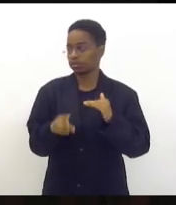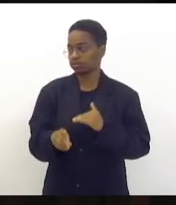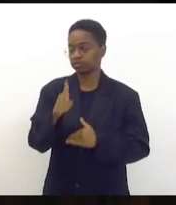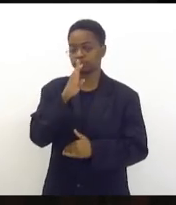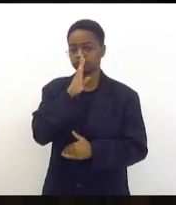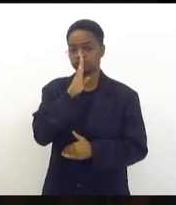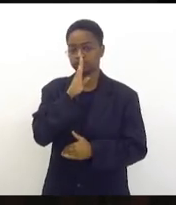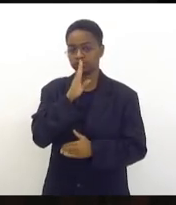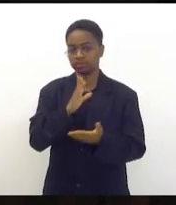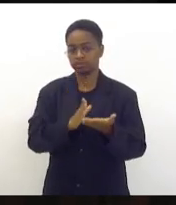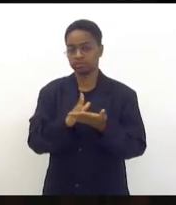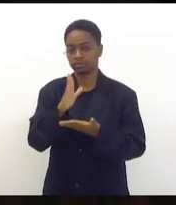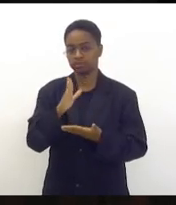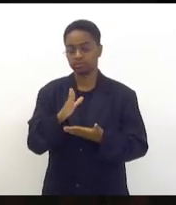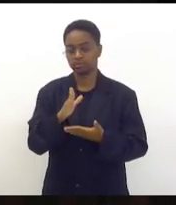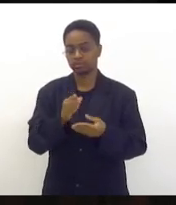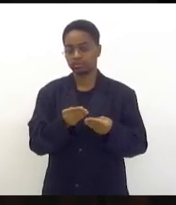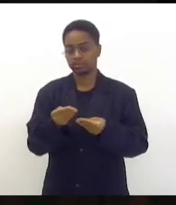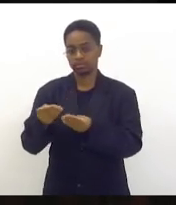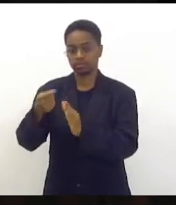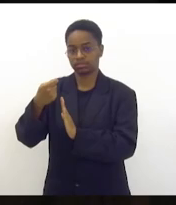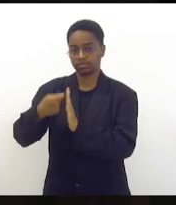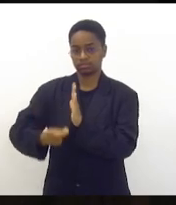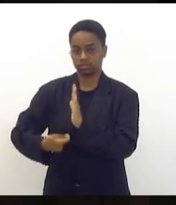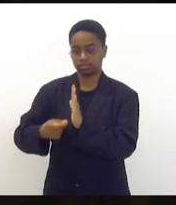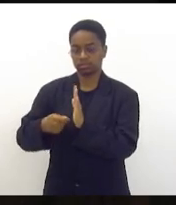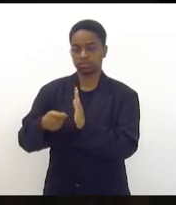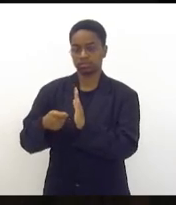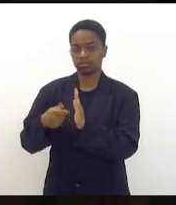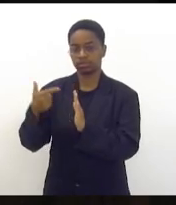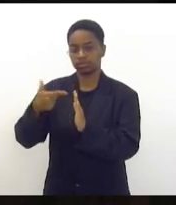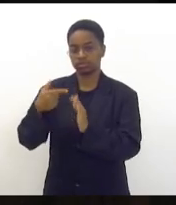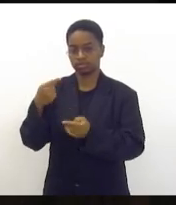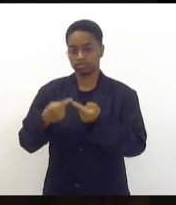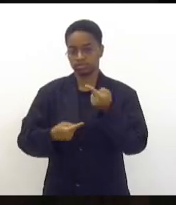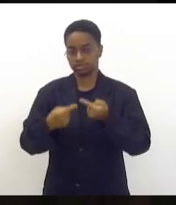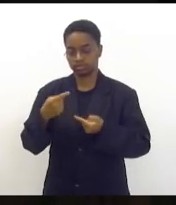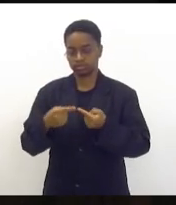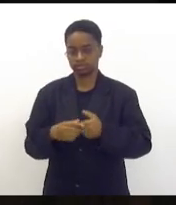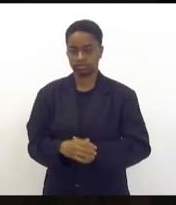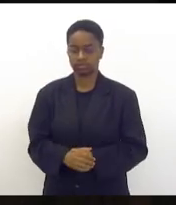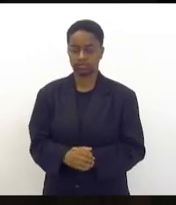como estão. Aprovado, vai a redação do vencido para a segunda discussão.